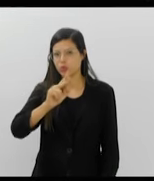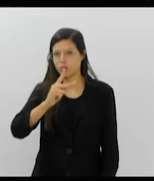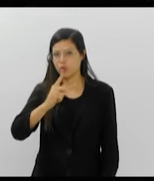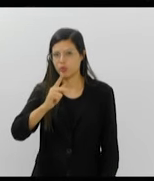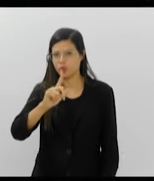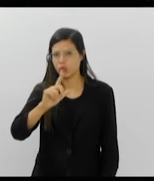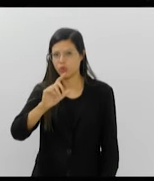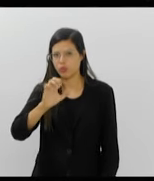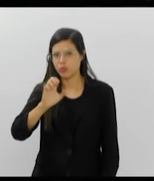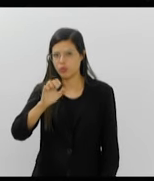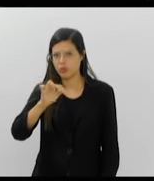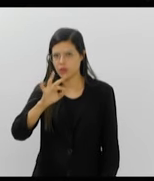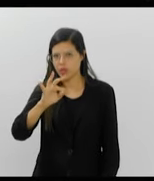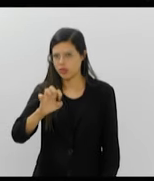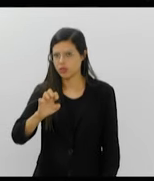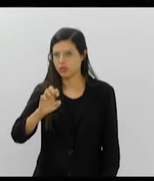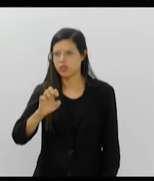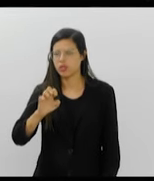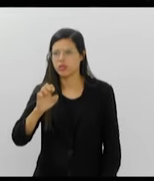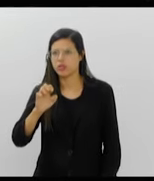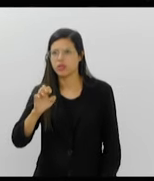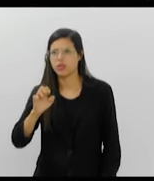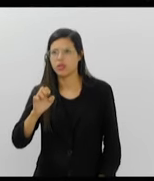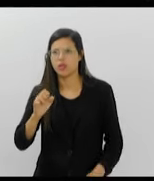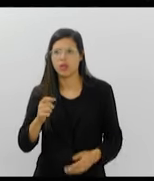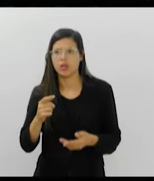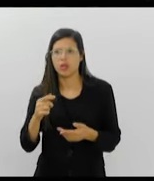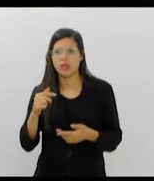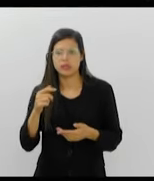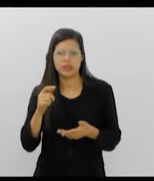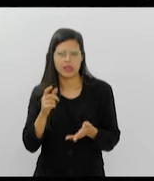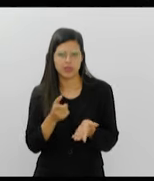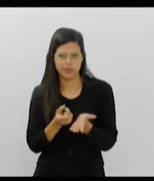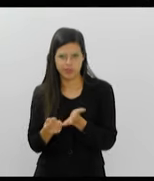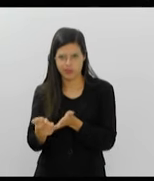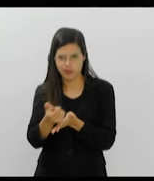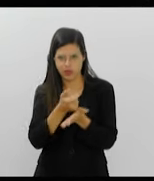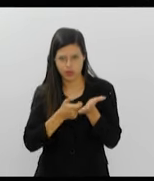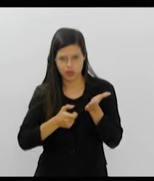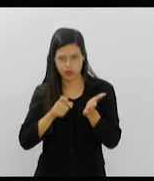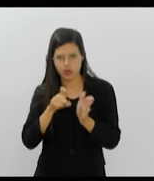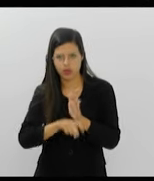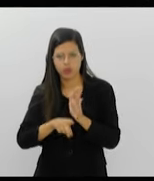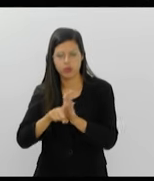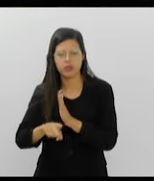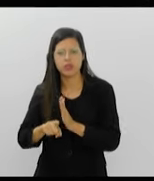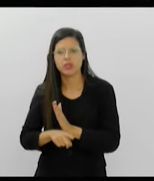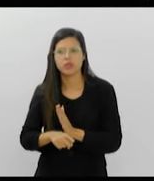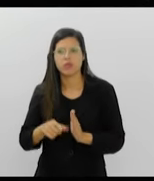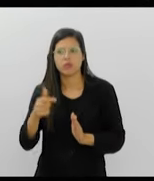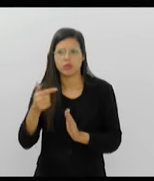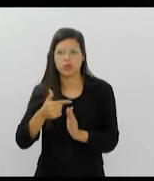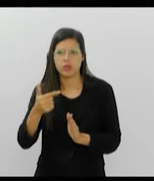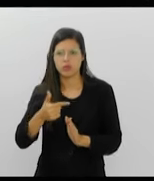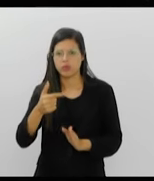E na de Tributação, vice-presidente. E nem por causa disso